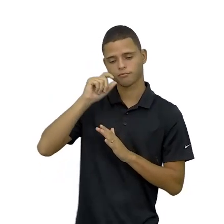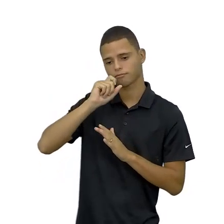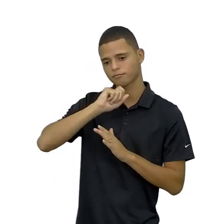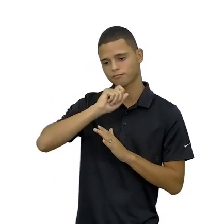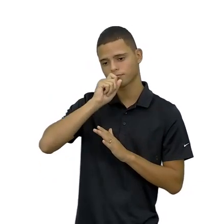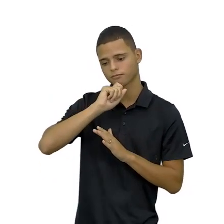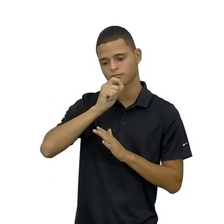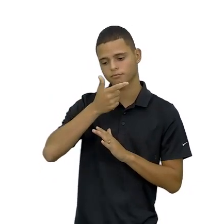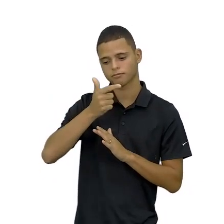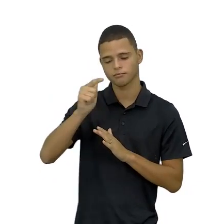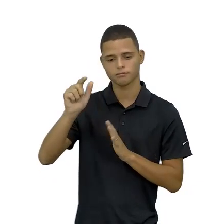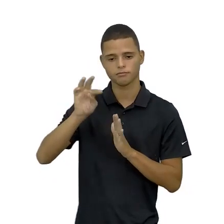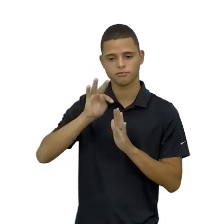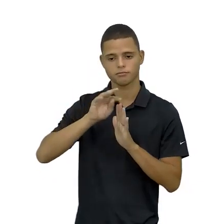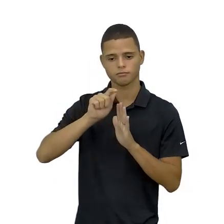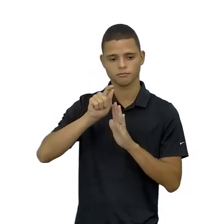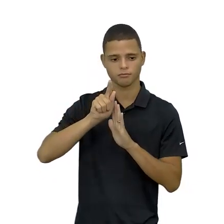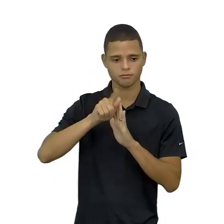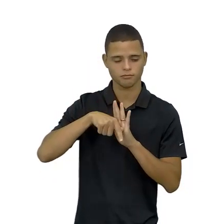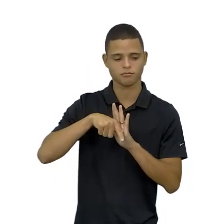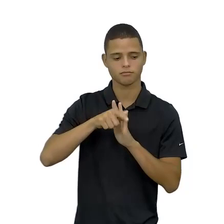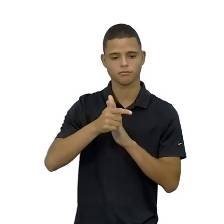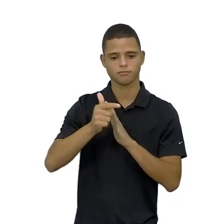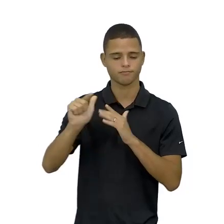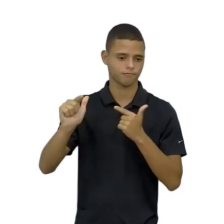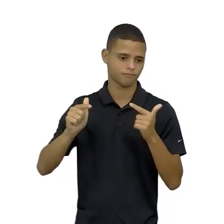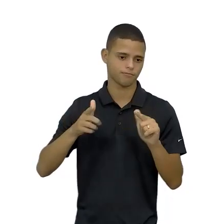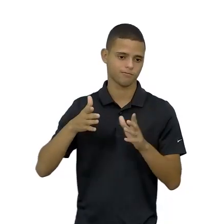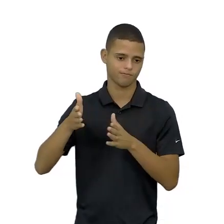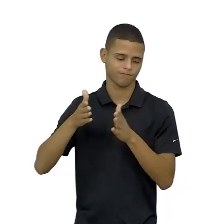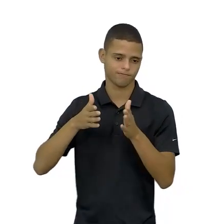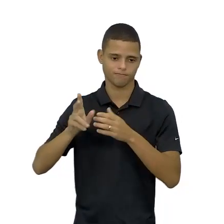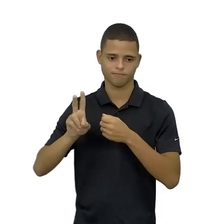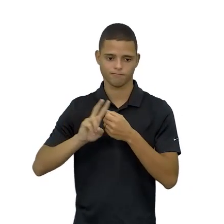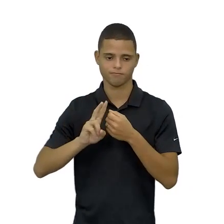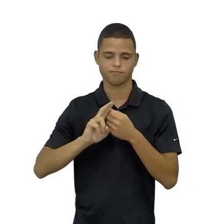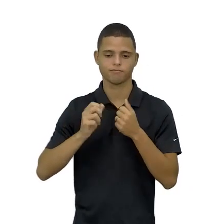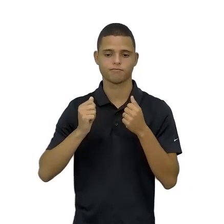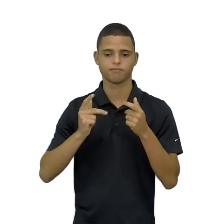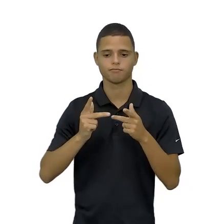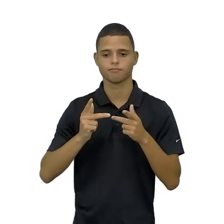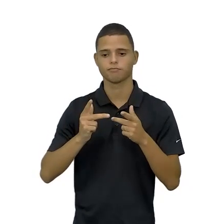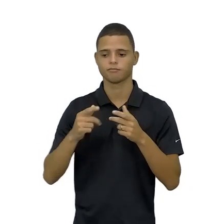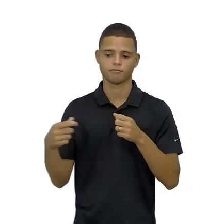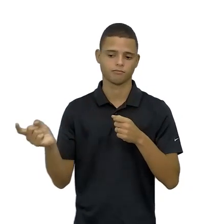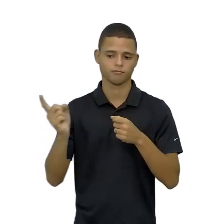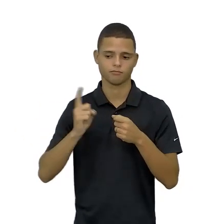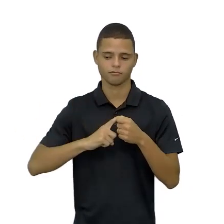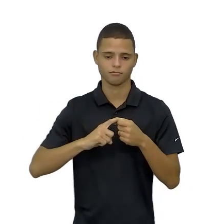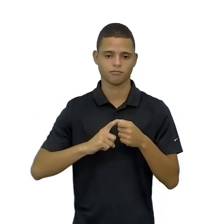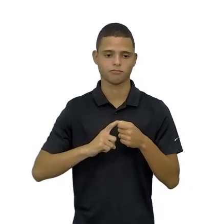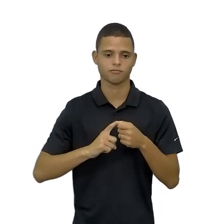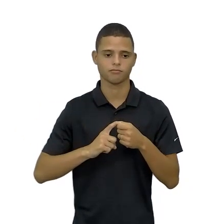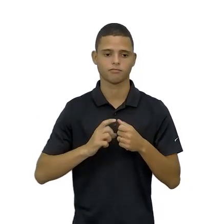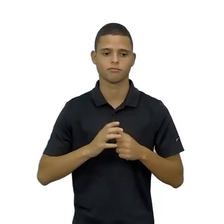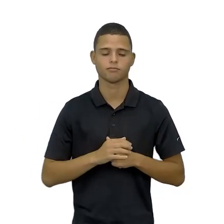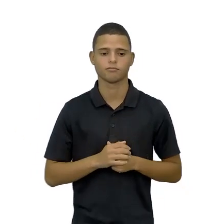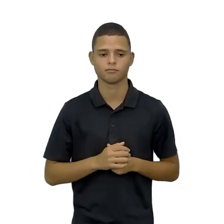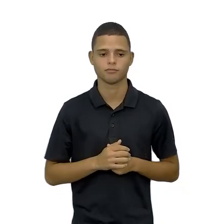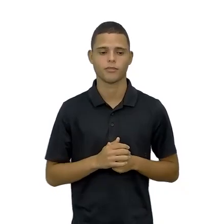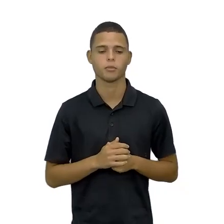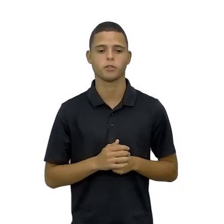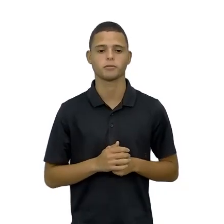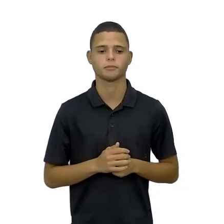outros gêneros que estão em outros tempos verbais, tá certo? Vou voltar para você, Suzete, para a gente cumprir o nosso